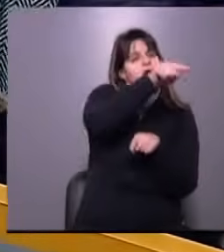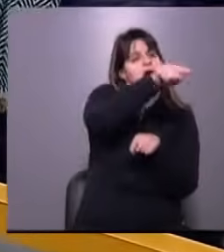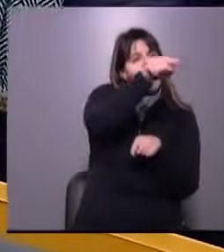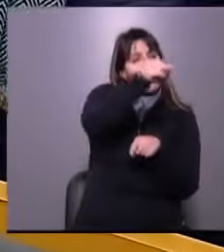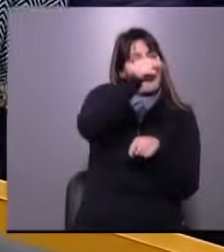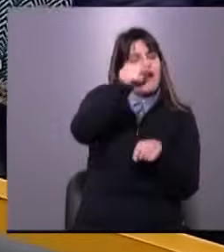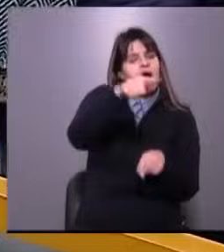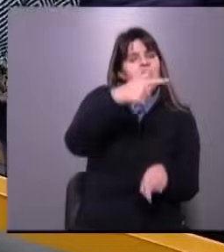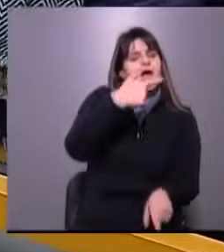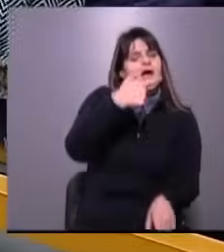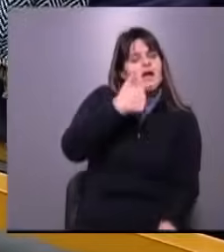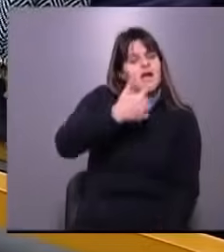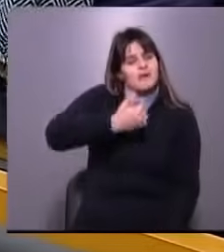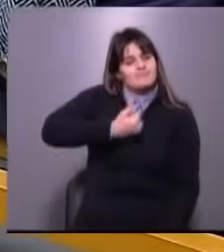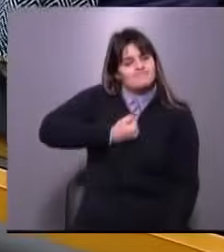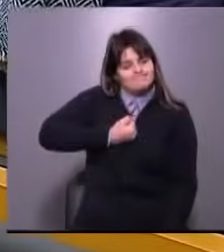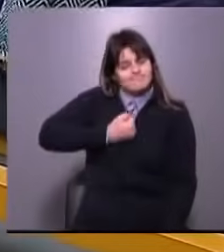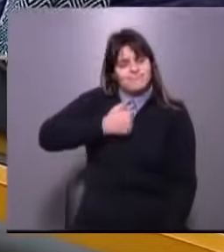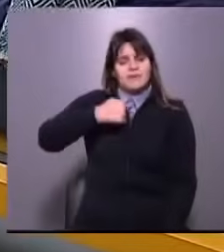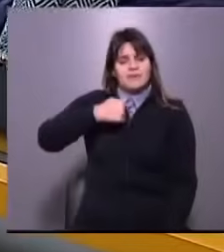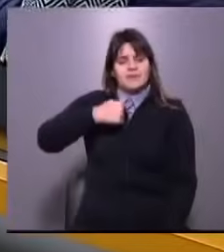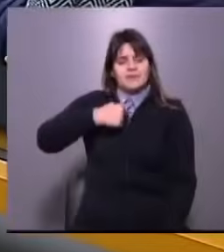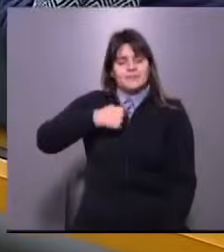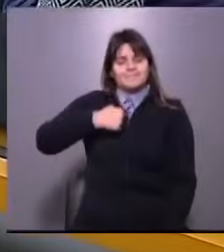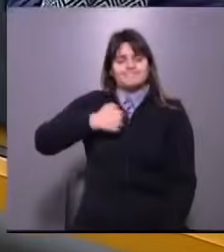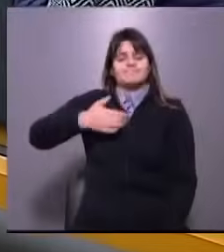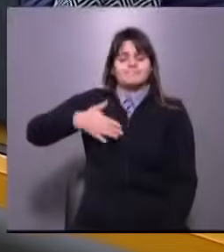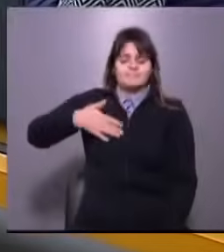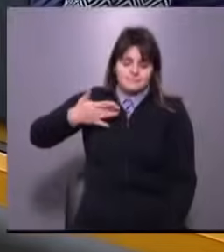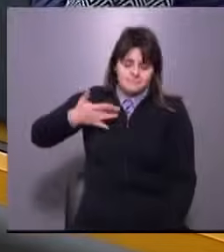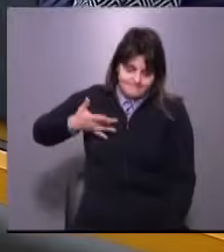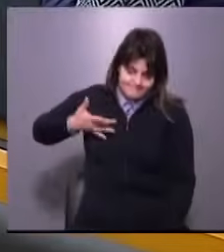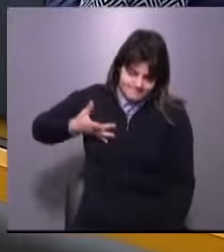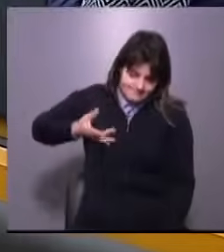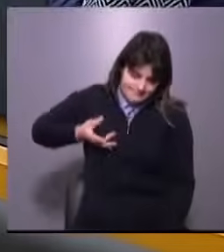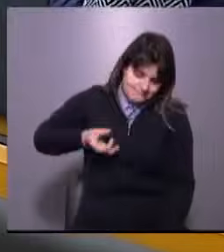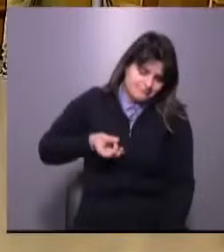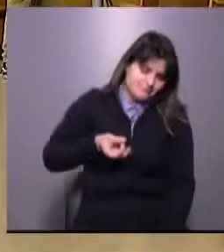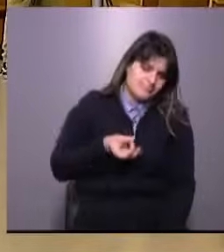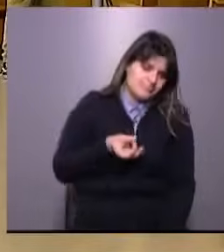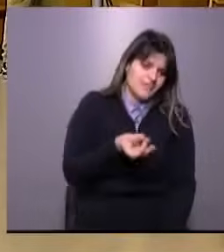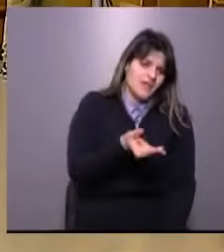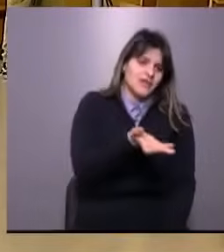ofensas, assim como nós